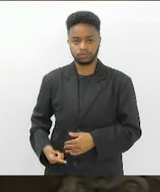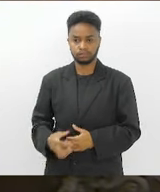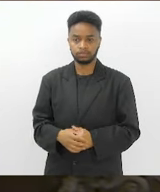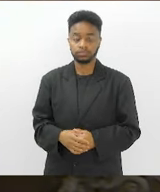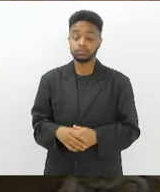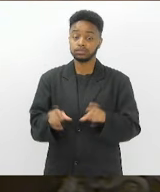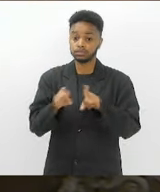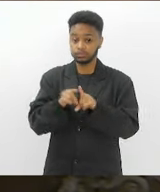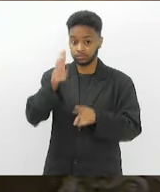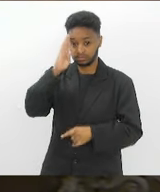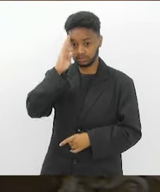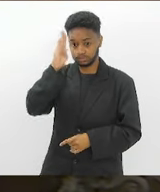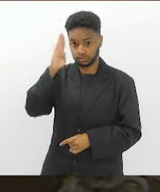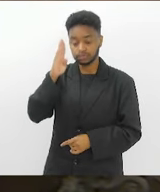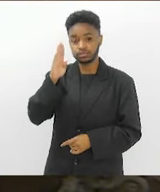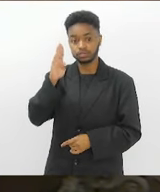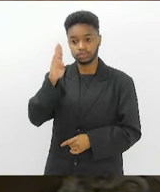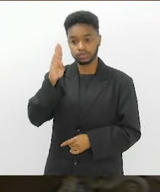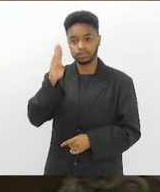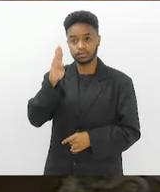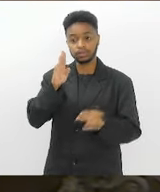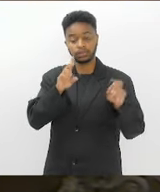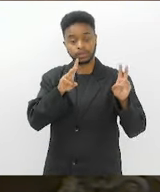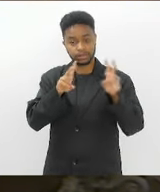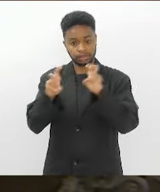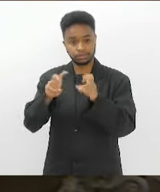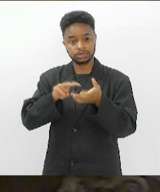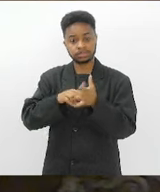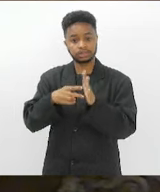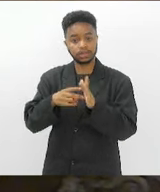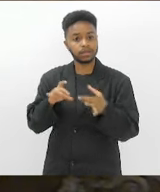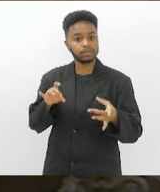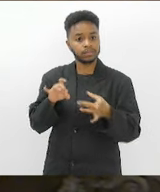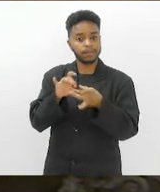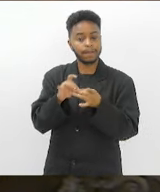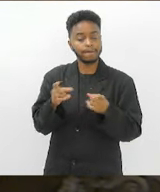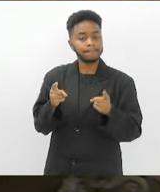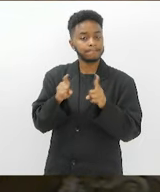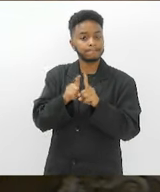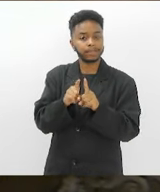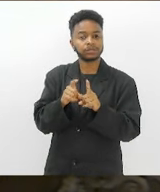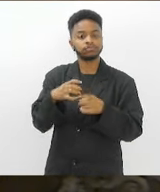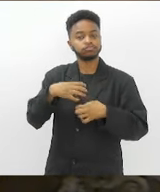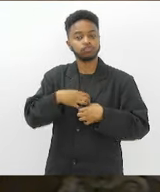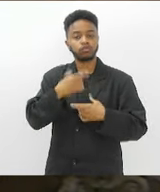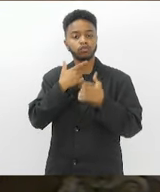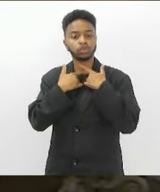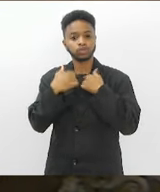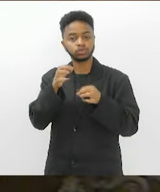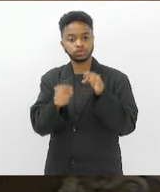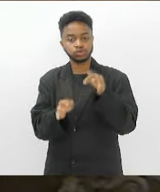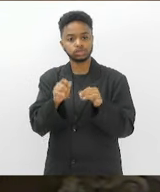sobretudo, é estar perto de um sentimento de justiça e de bom senso.